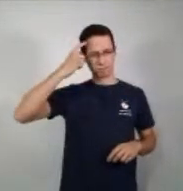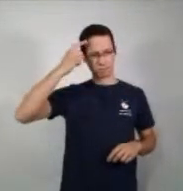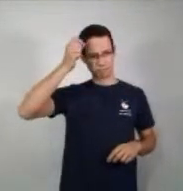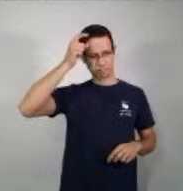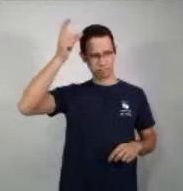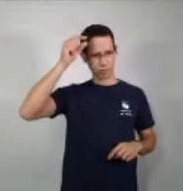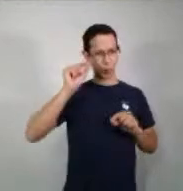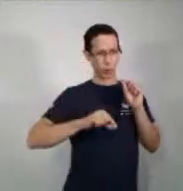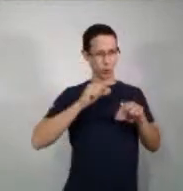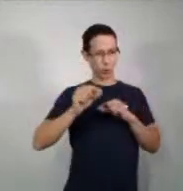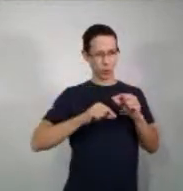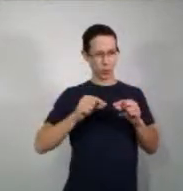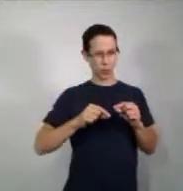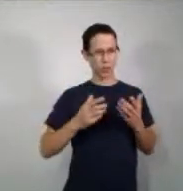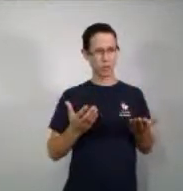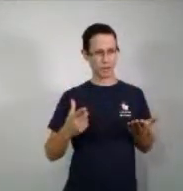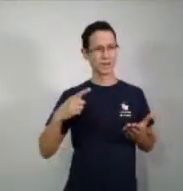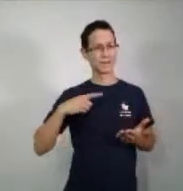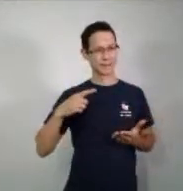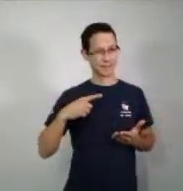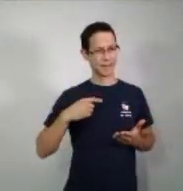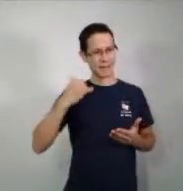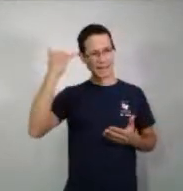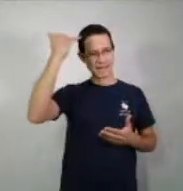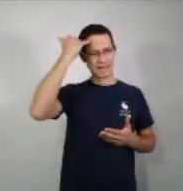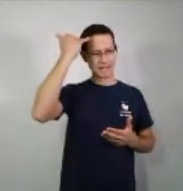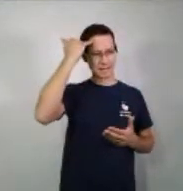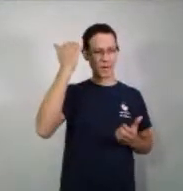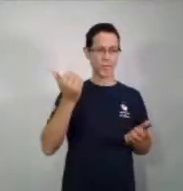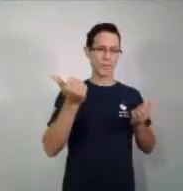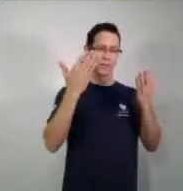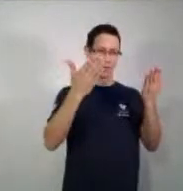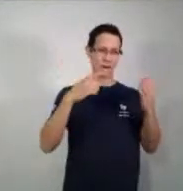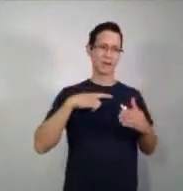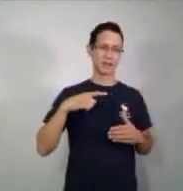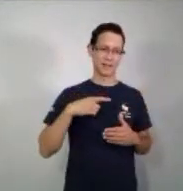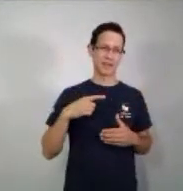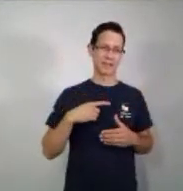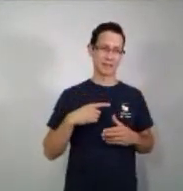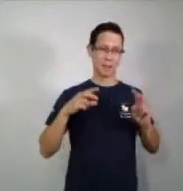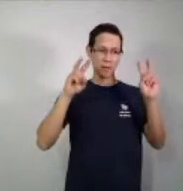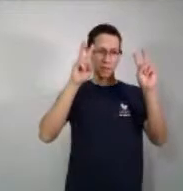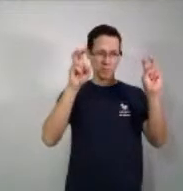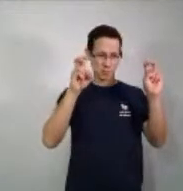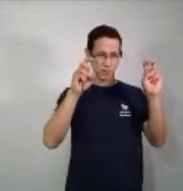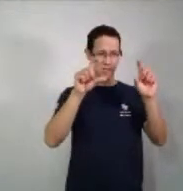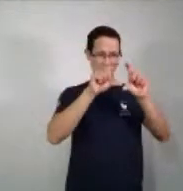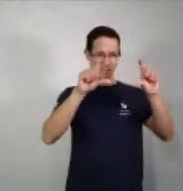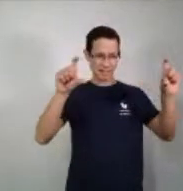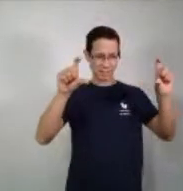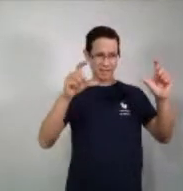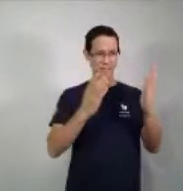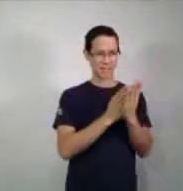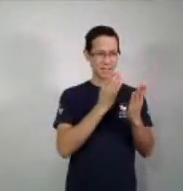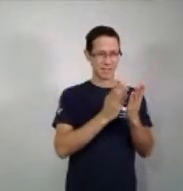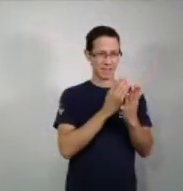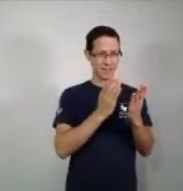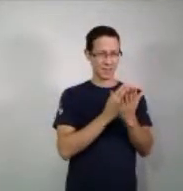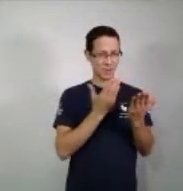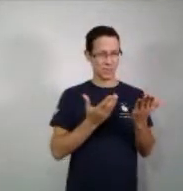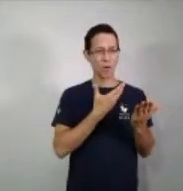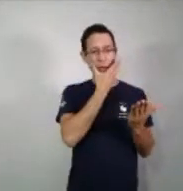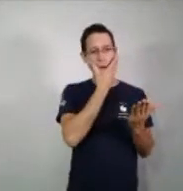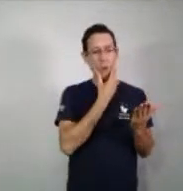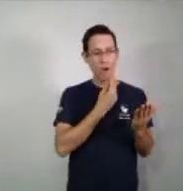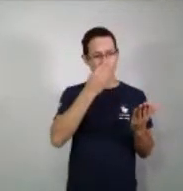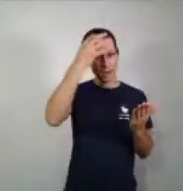comparação à imagem que o Brasil tem para o intelectual lá de fora. Então, acho que vem de encontro ao título do livro, né? O Homem que Aprendeu o Brasil. E tem um momento que